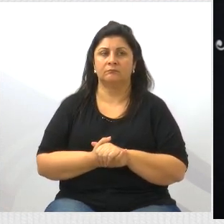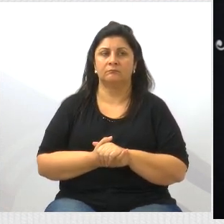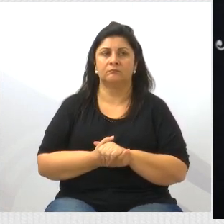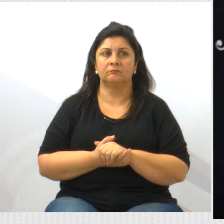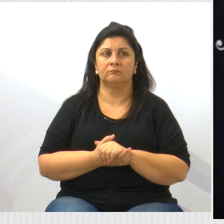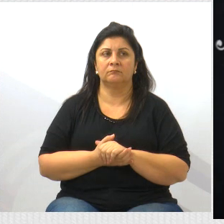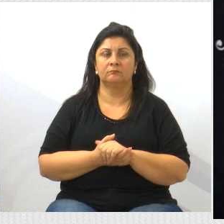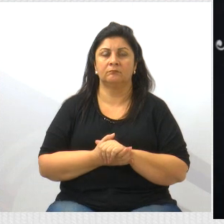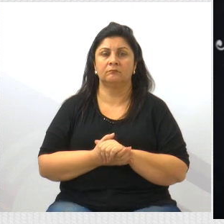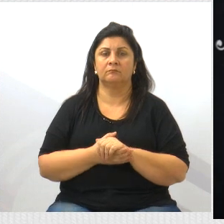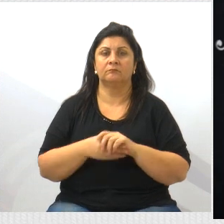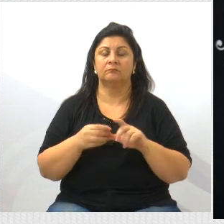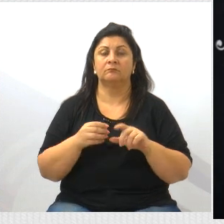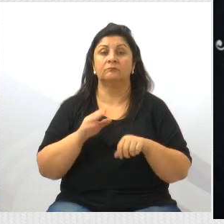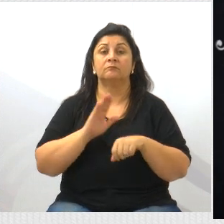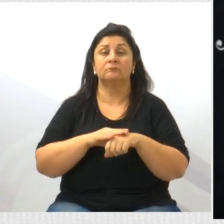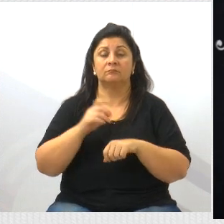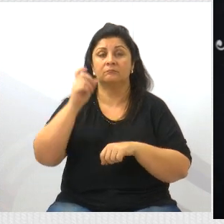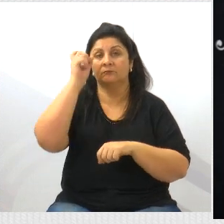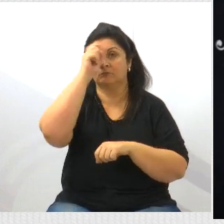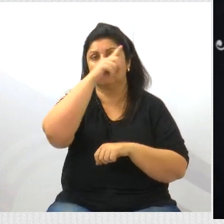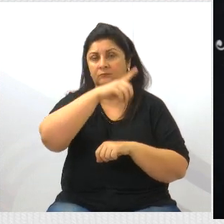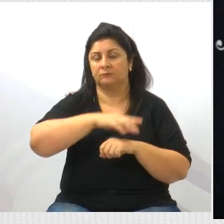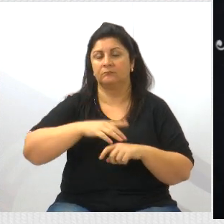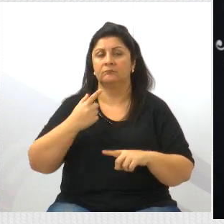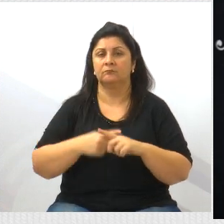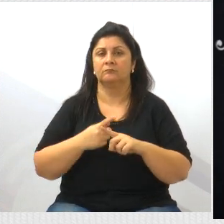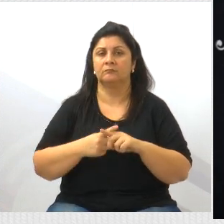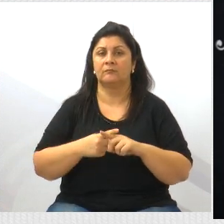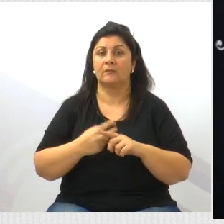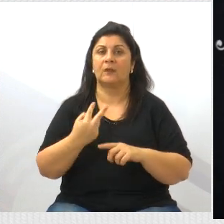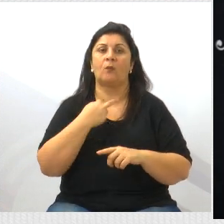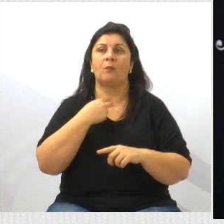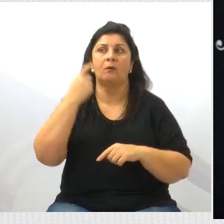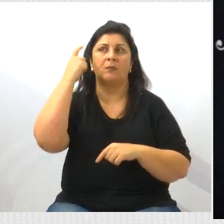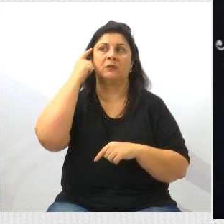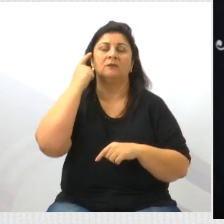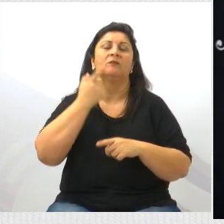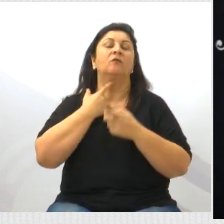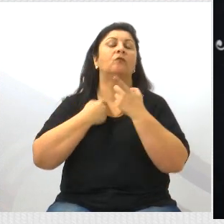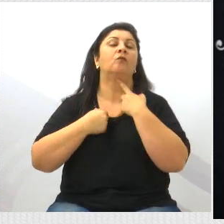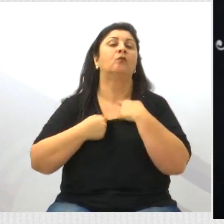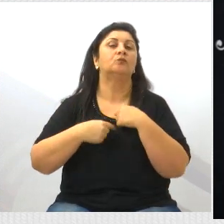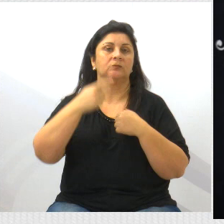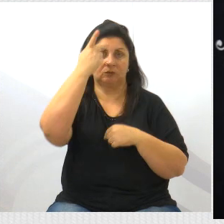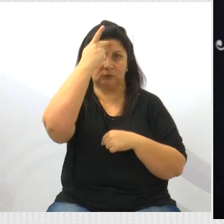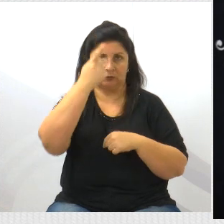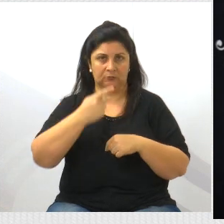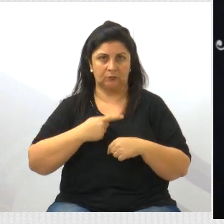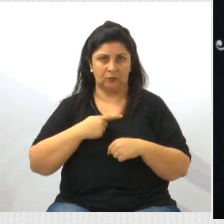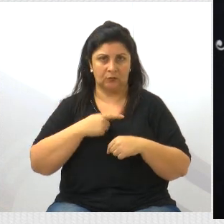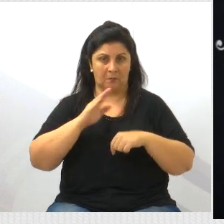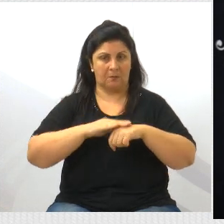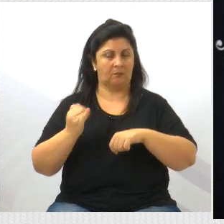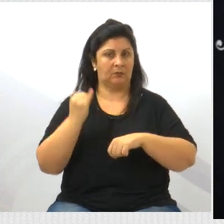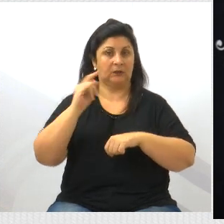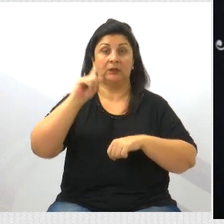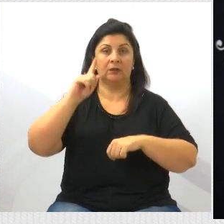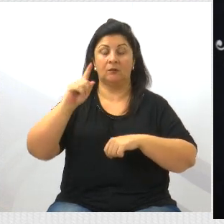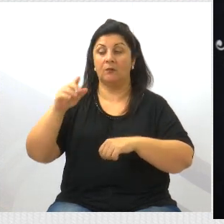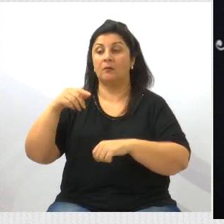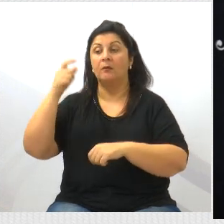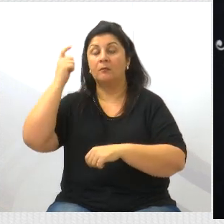Sabendo que, e aí é onde é mais difícil, que os interesses pessoais, eles não podem sobrepor dos interesses